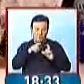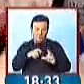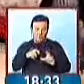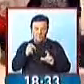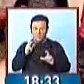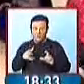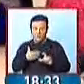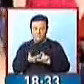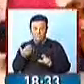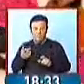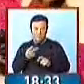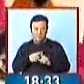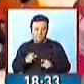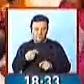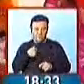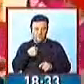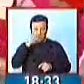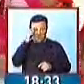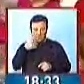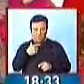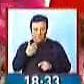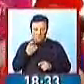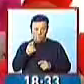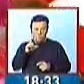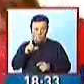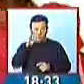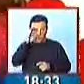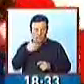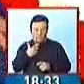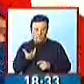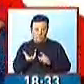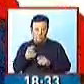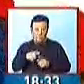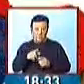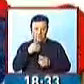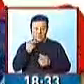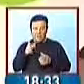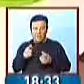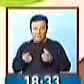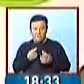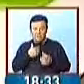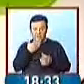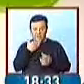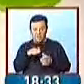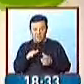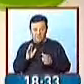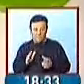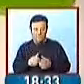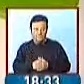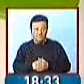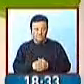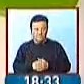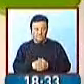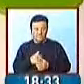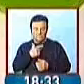que há cá fora. Eu vou virar o copo desta posição, eu vou aquecer o ar que está no interior do copo, está bem? Não